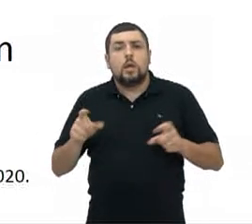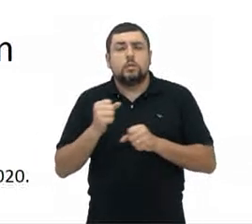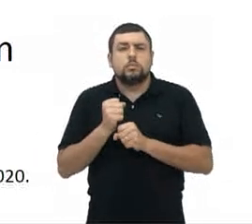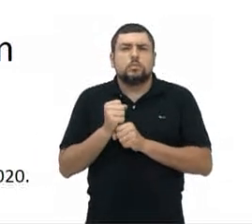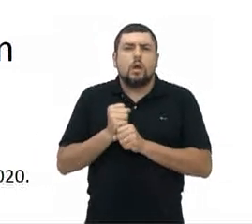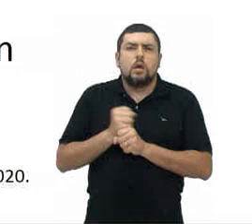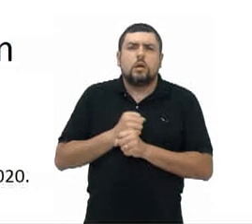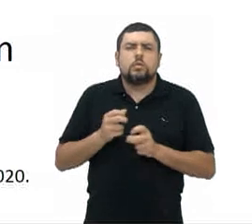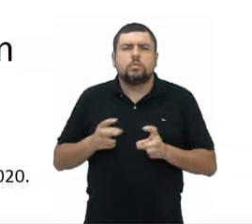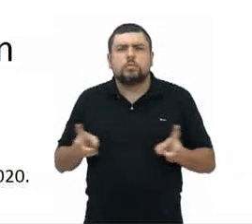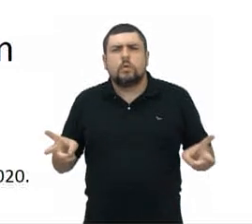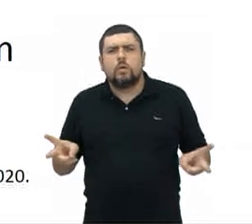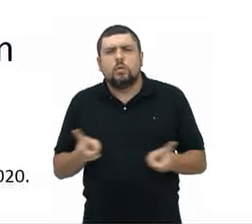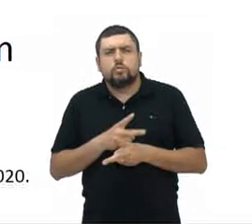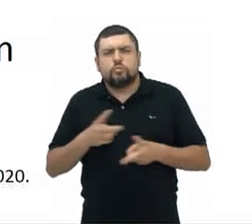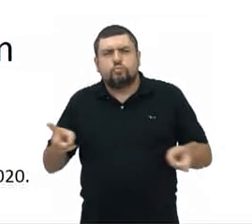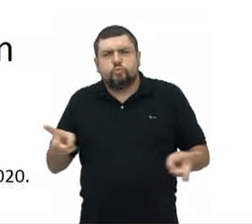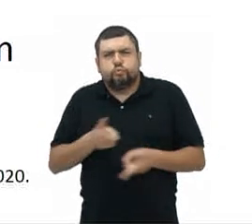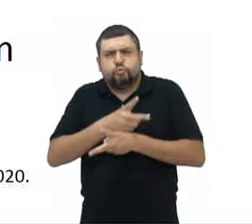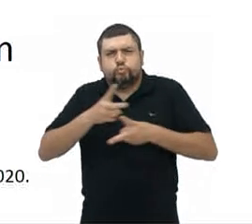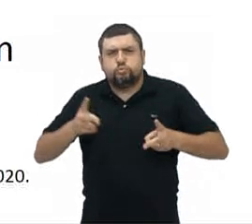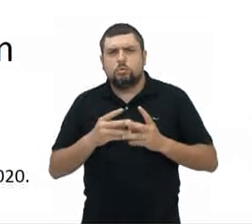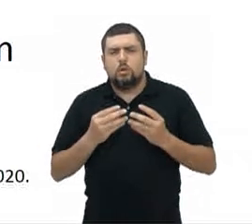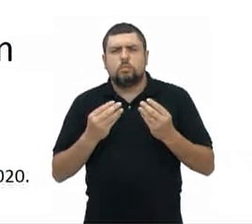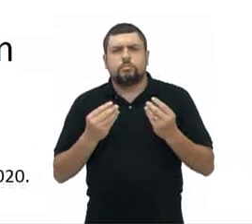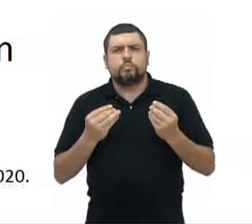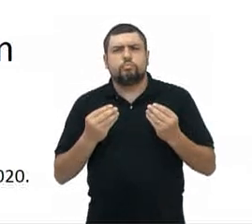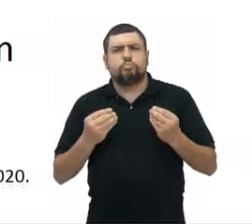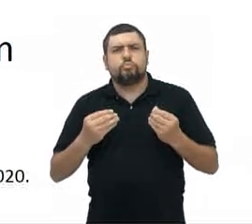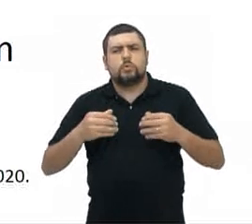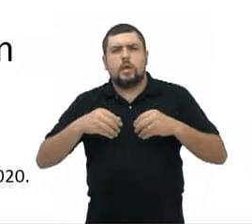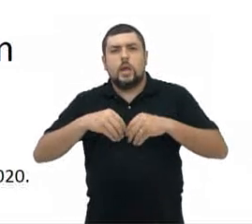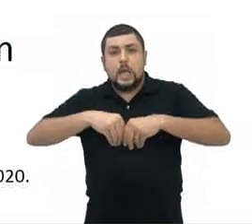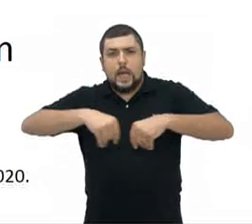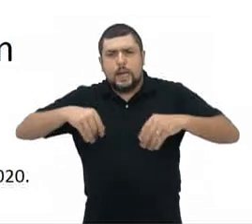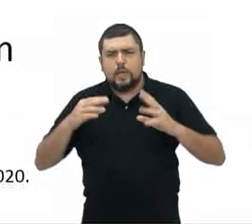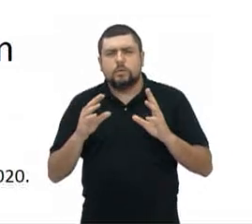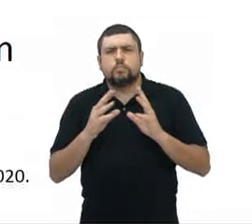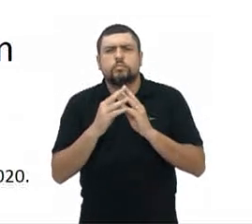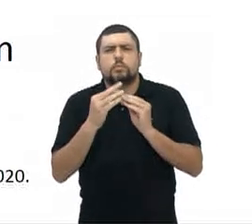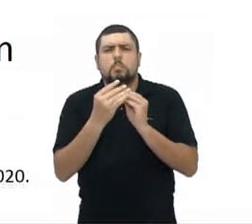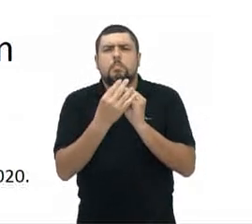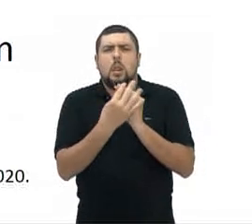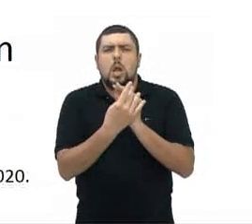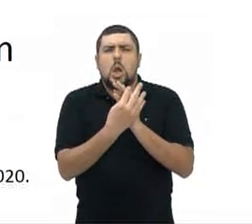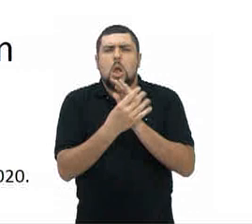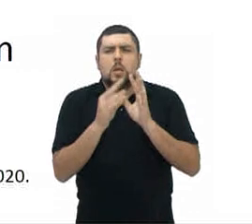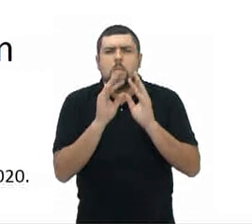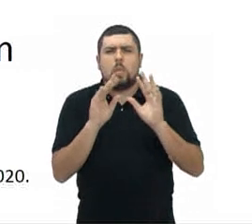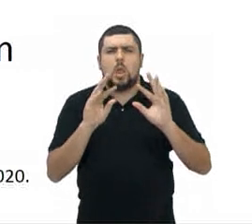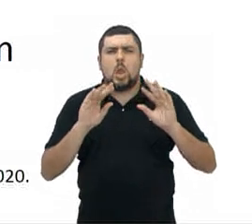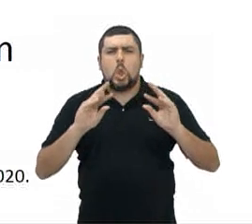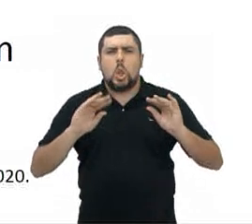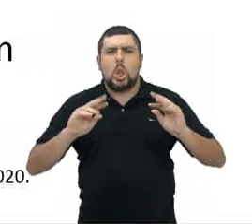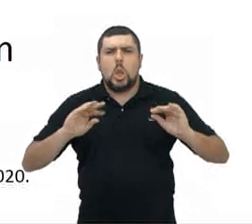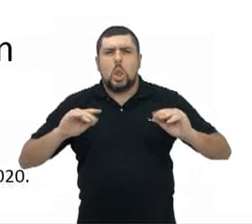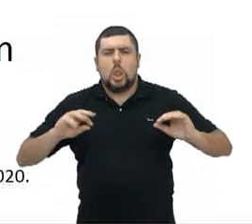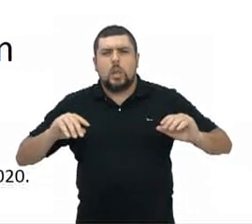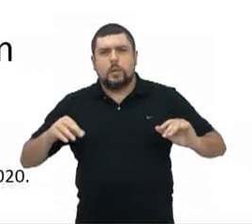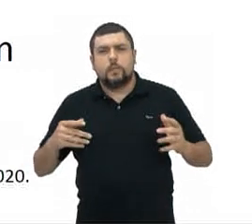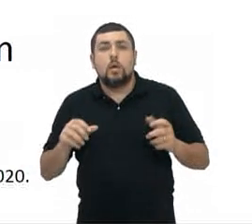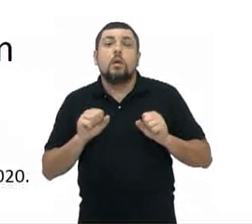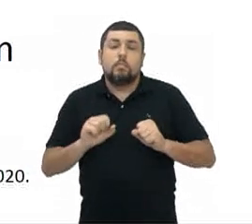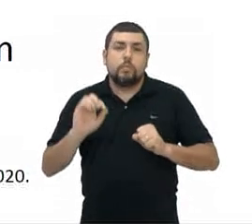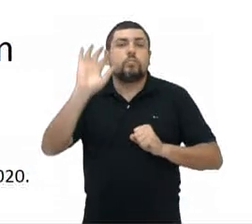e extremamente de ventos fortes, inclusive com ventos fortes, ventos com areia, né? Podem danificar